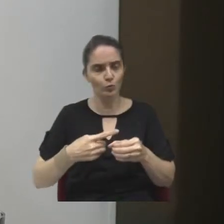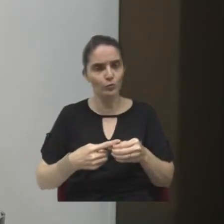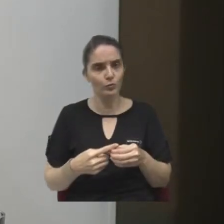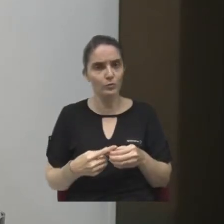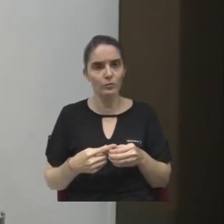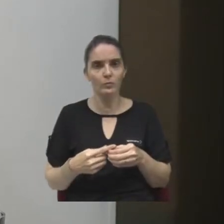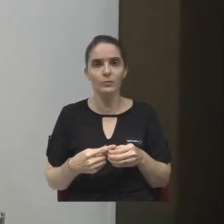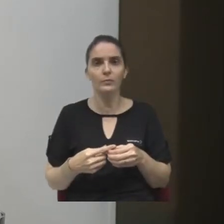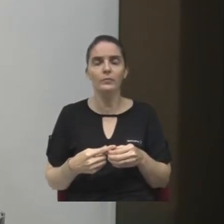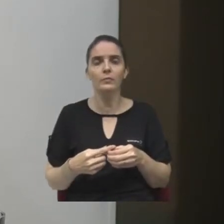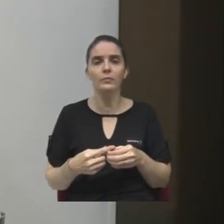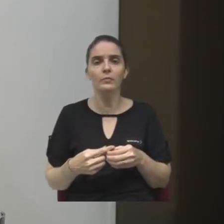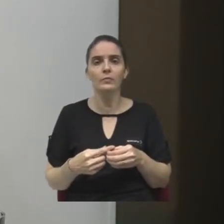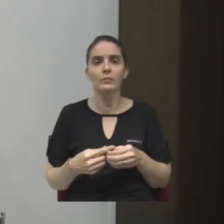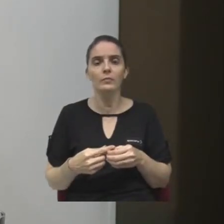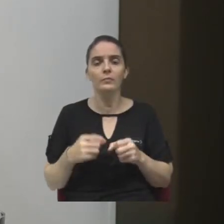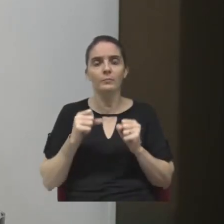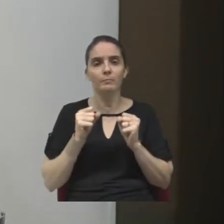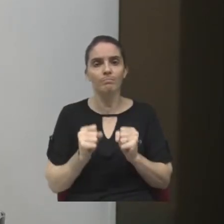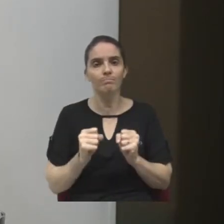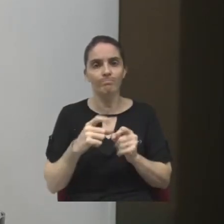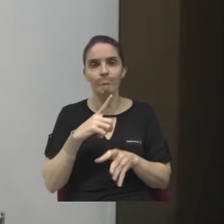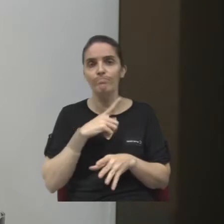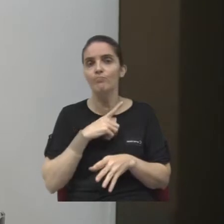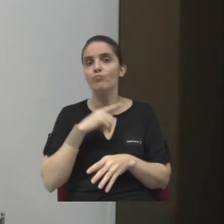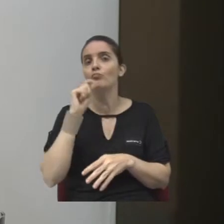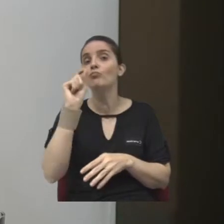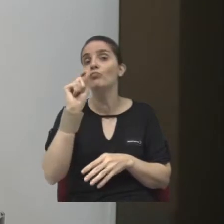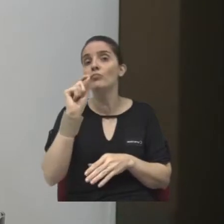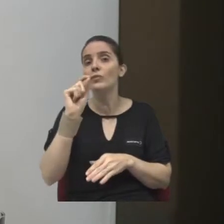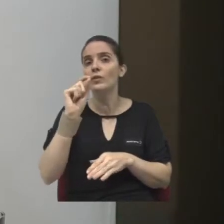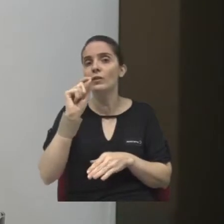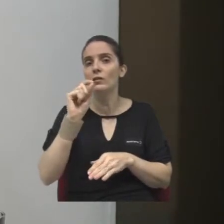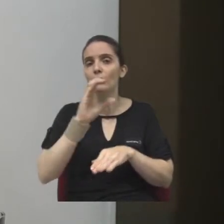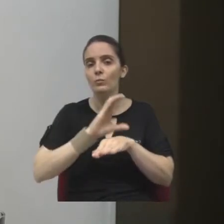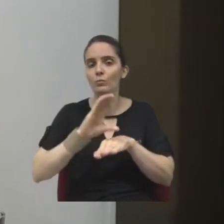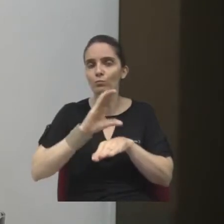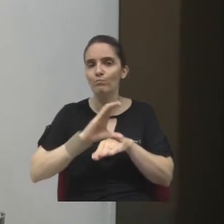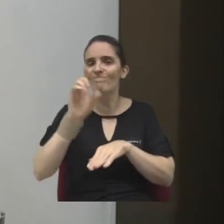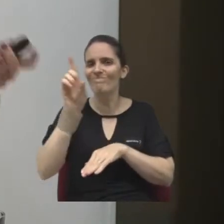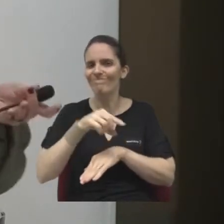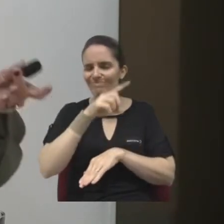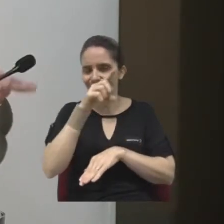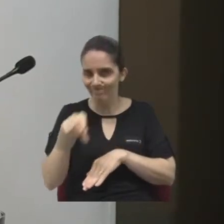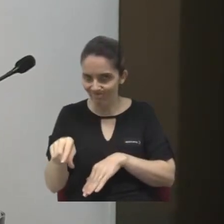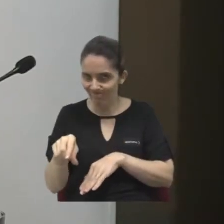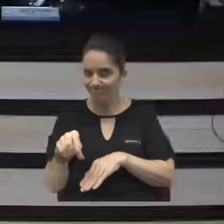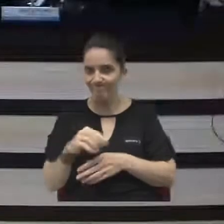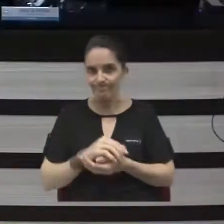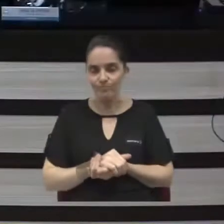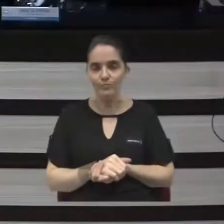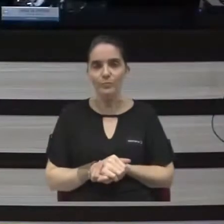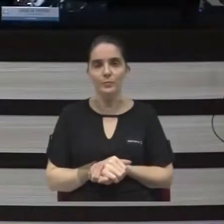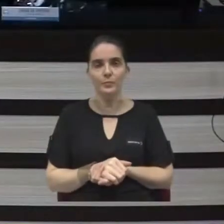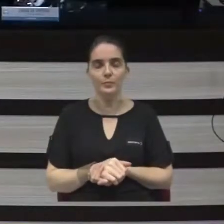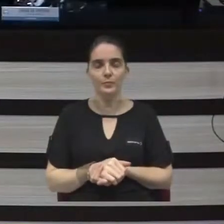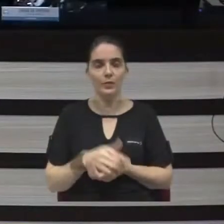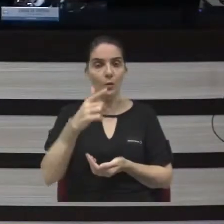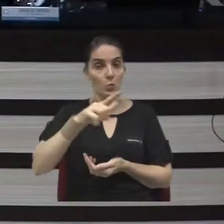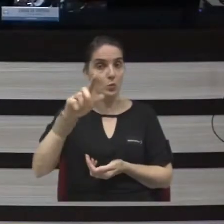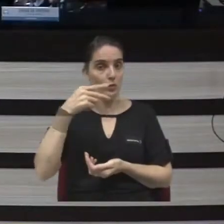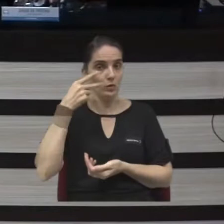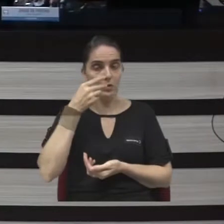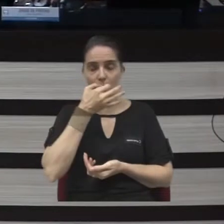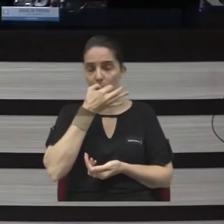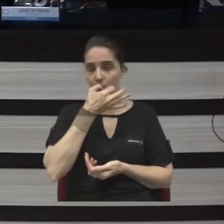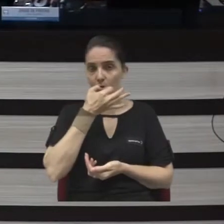tenham os seus cursos cancelados. Muito obrigado, senhor presidente. Mais algum vereador deseja discutir o